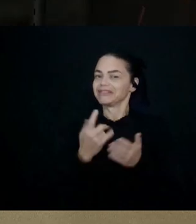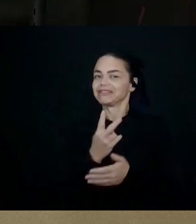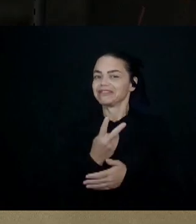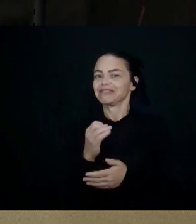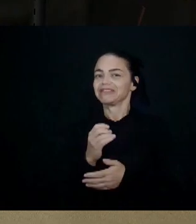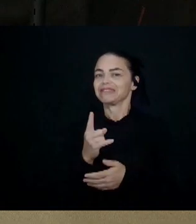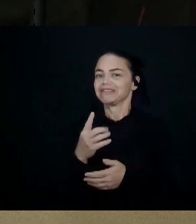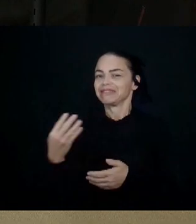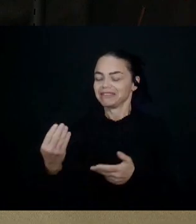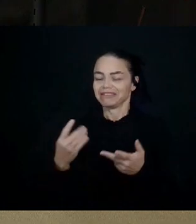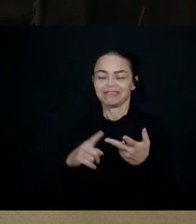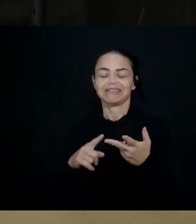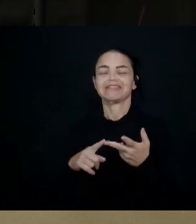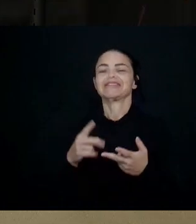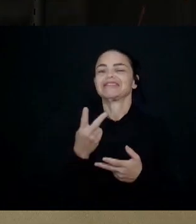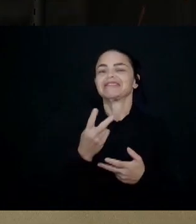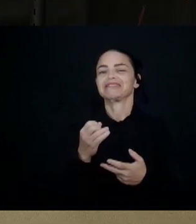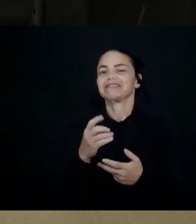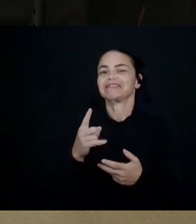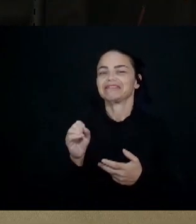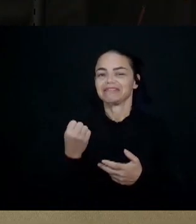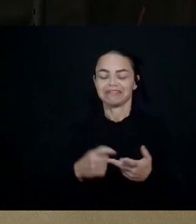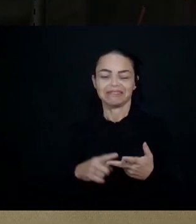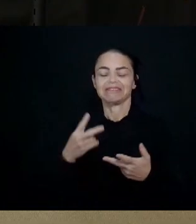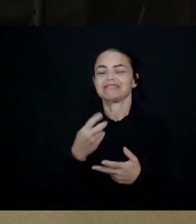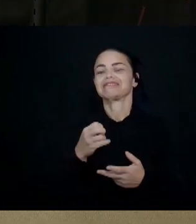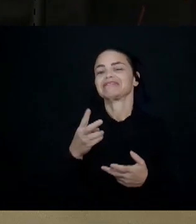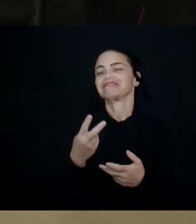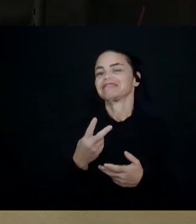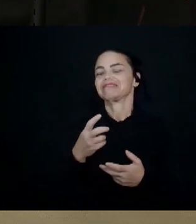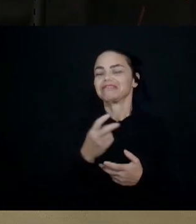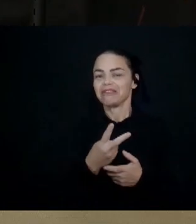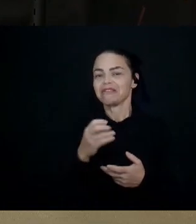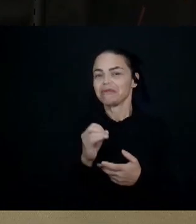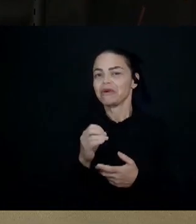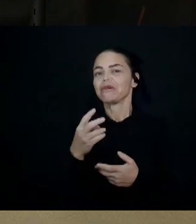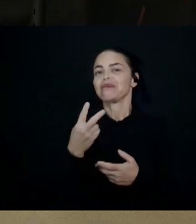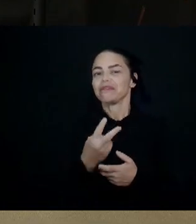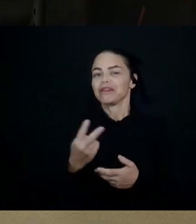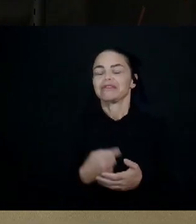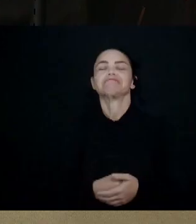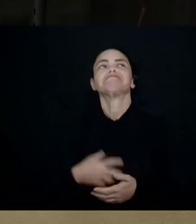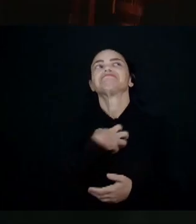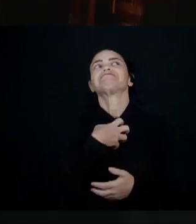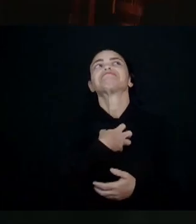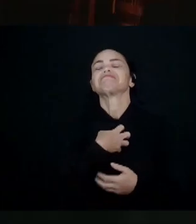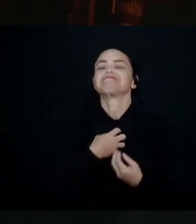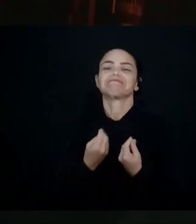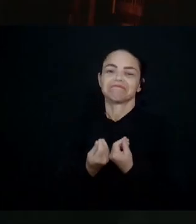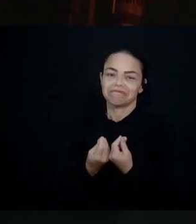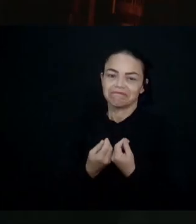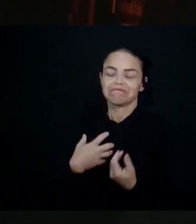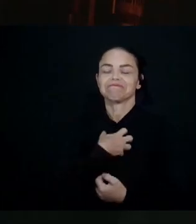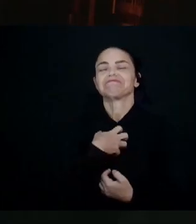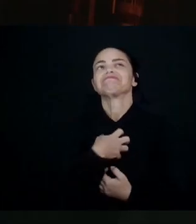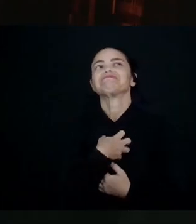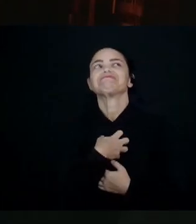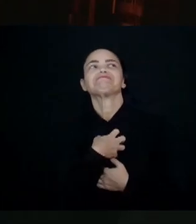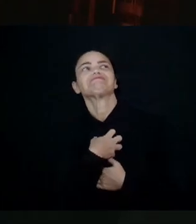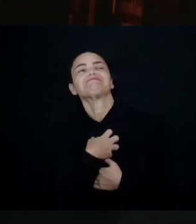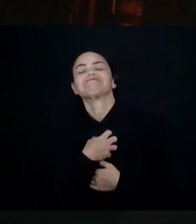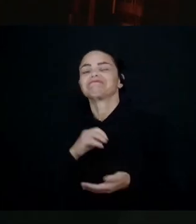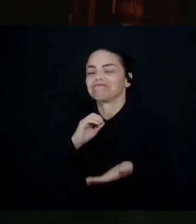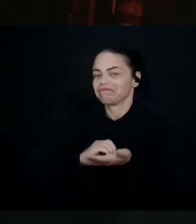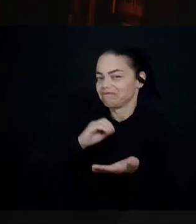e 22, né? E qual que é a sensação? Como que foi para você? Você ficou tipo, faltando